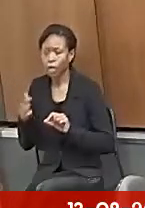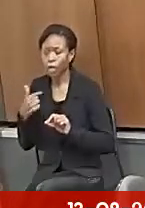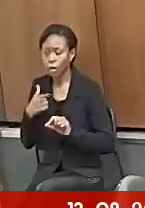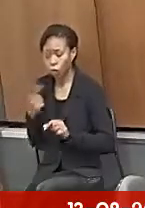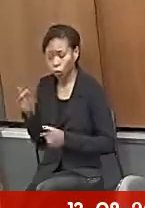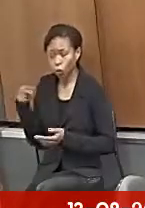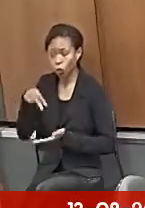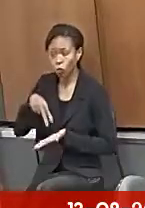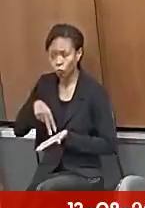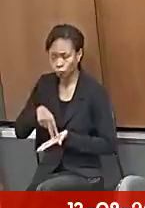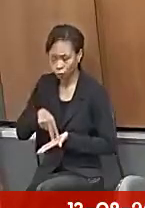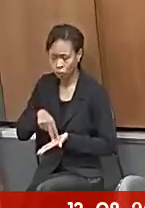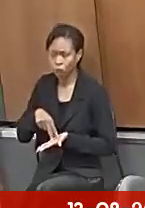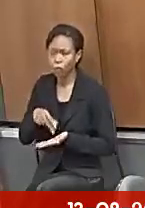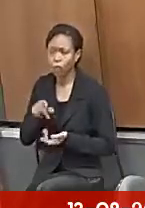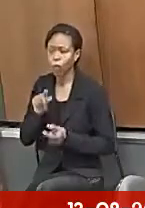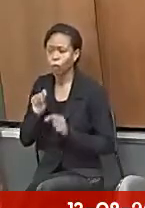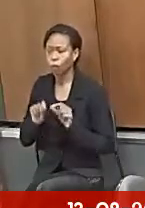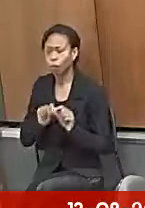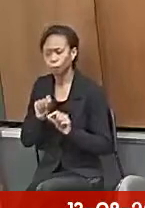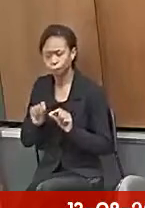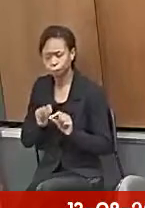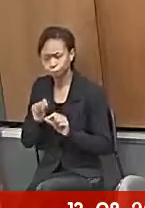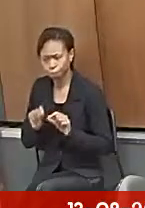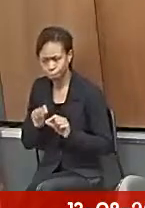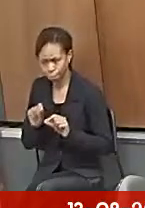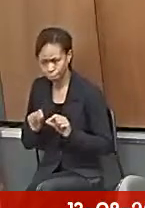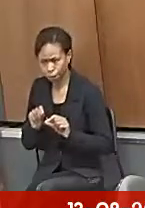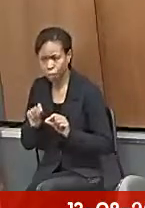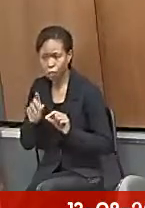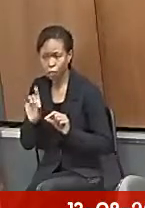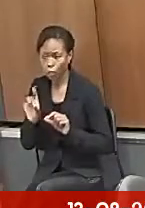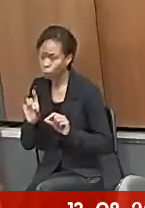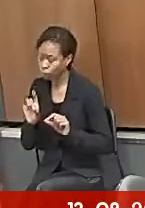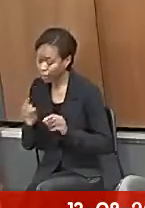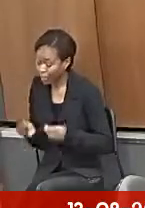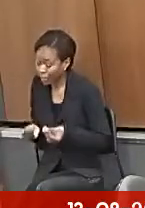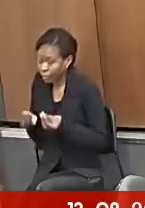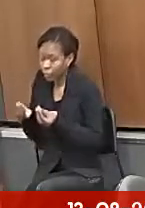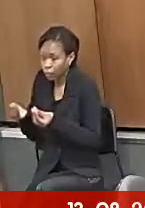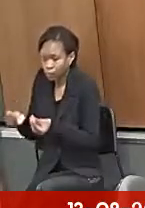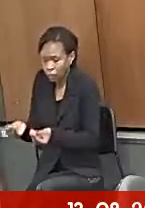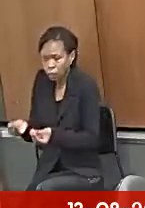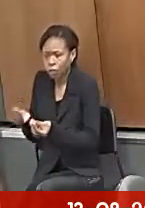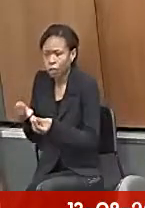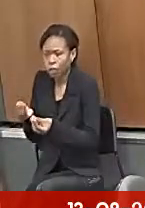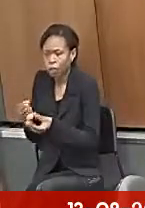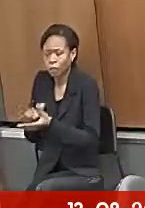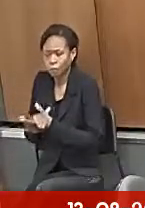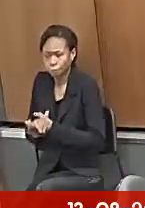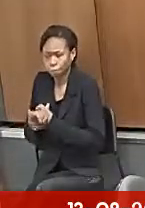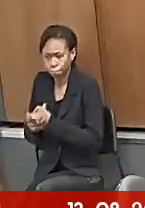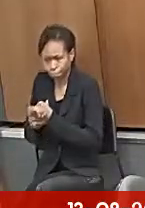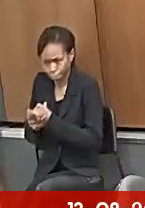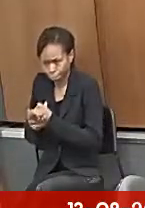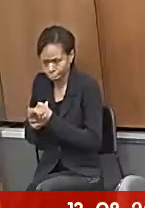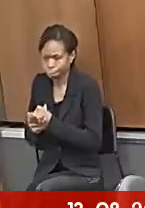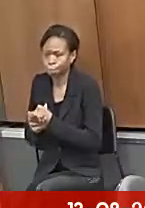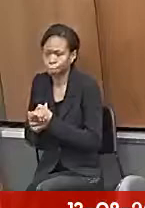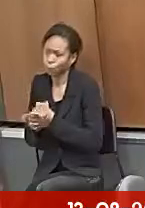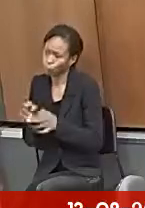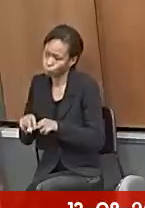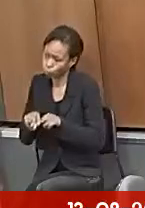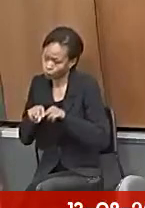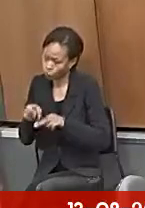que só não né com um motivo nobre de fazer a entrega desse voto de congratulação eu podia deixar de estar aqui